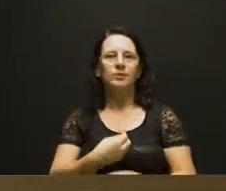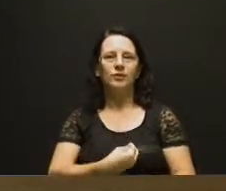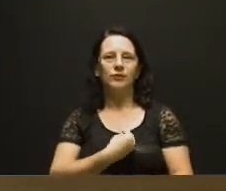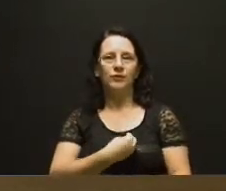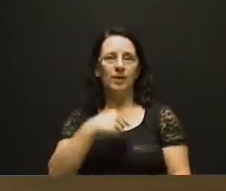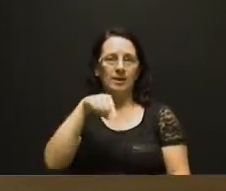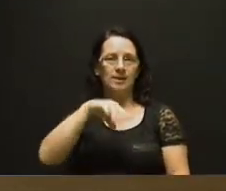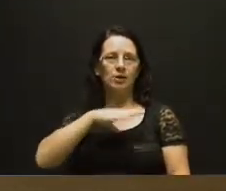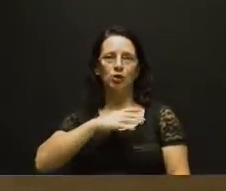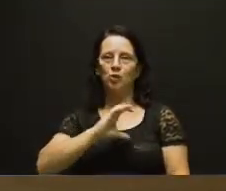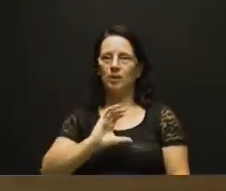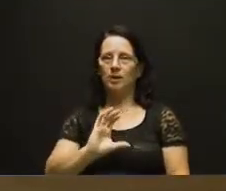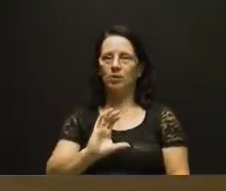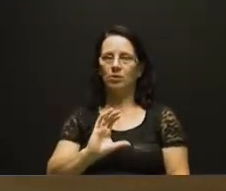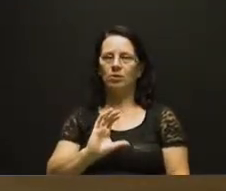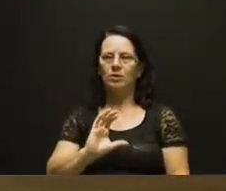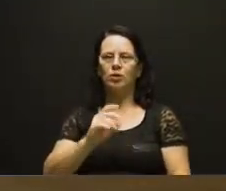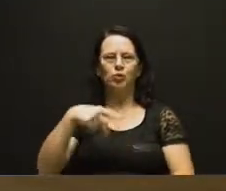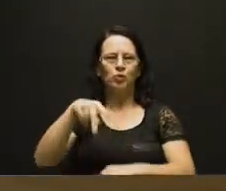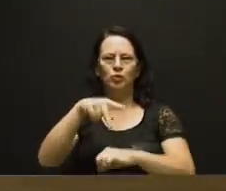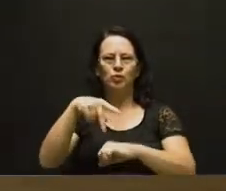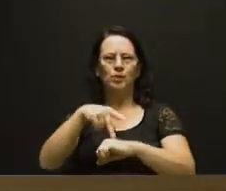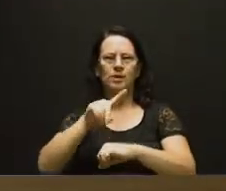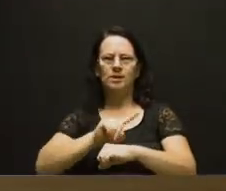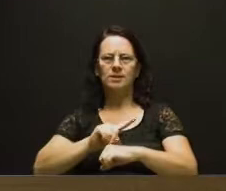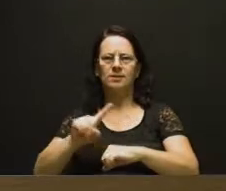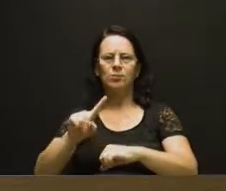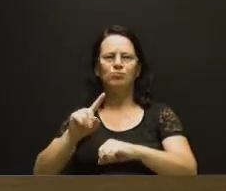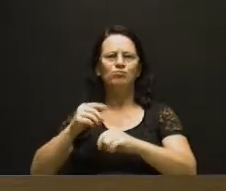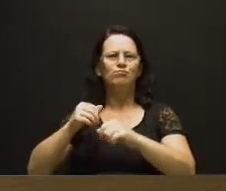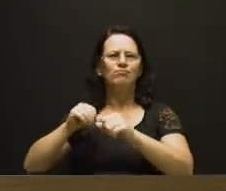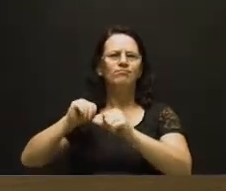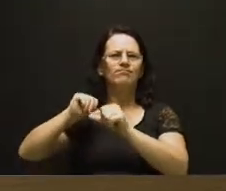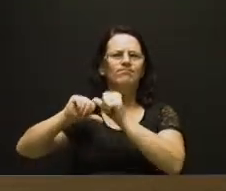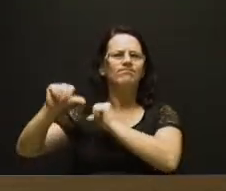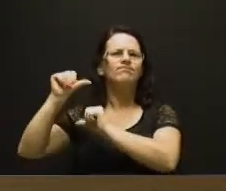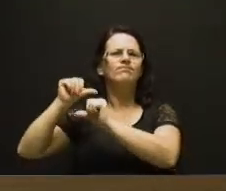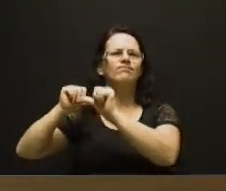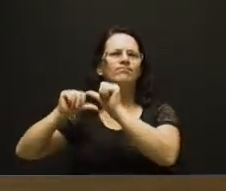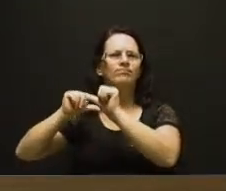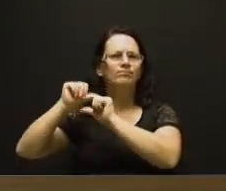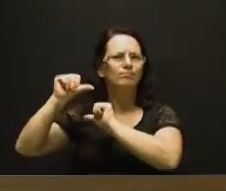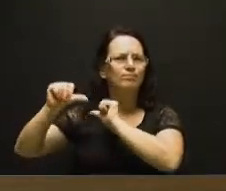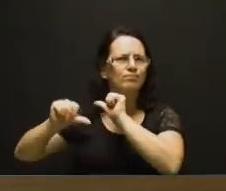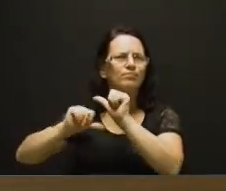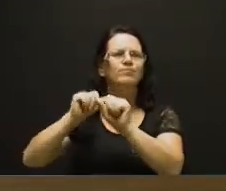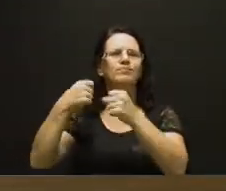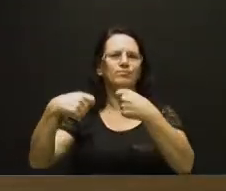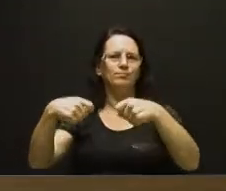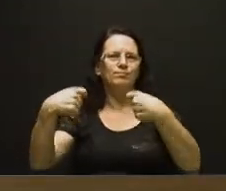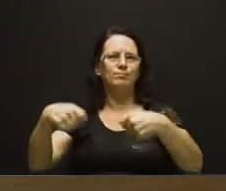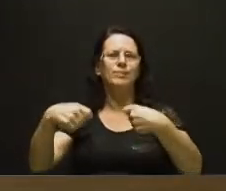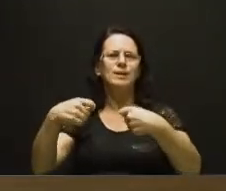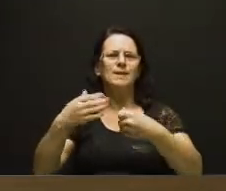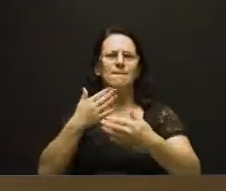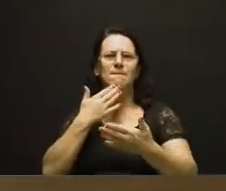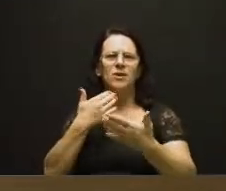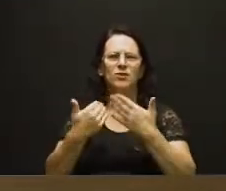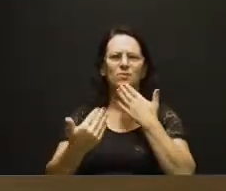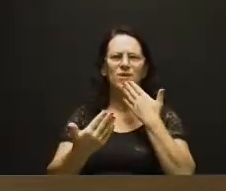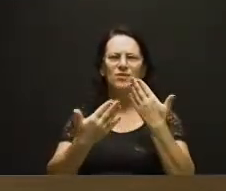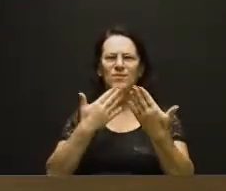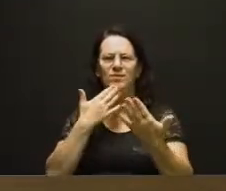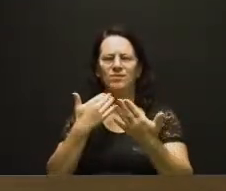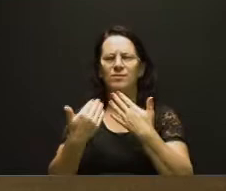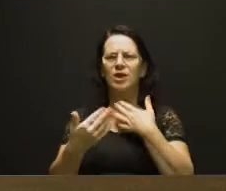cidade button não só nosso país um retrocesso muito grande que ainda neste século a gente clama a gente se humilha